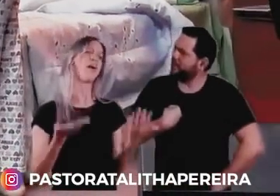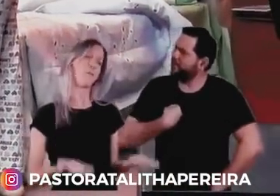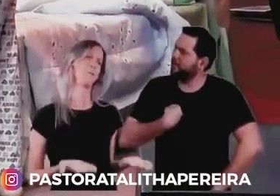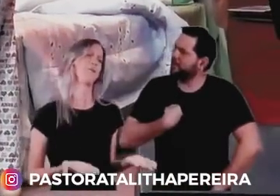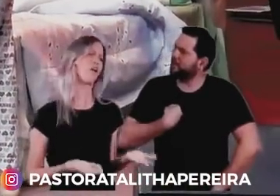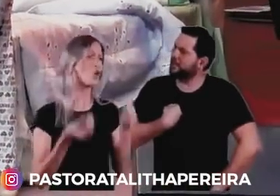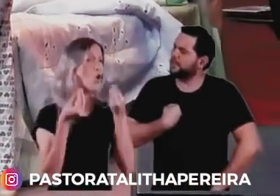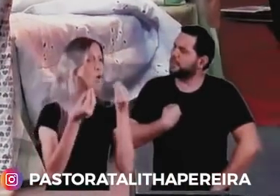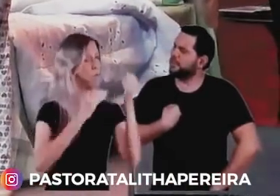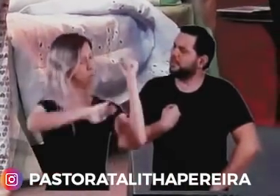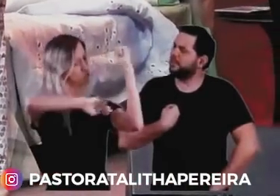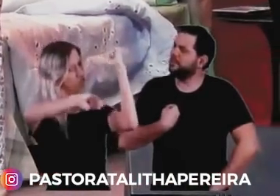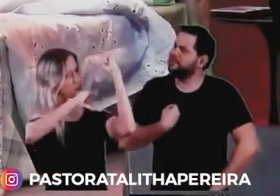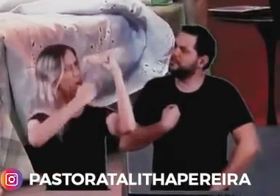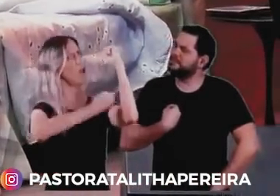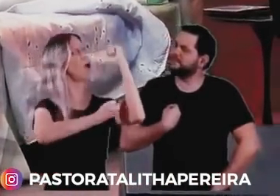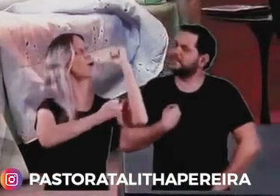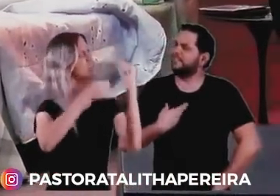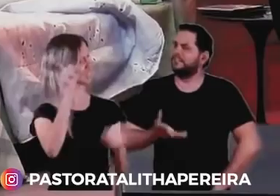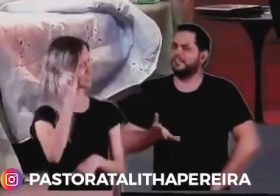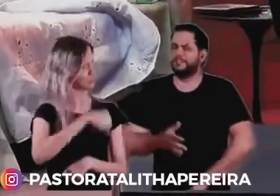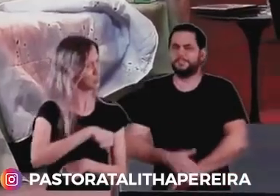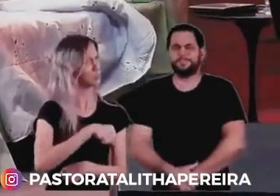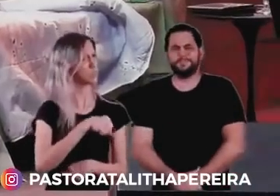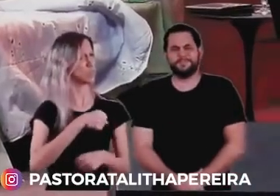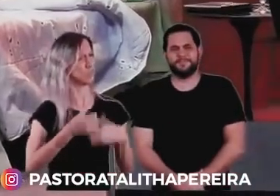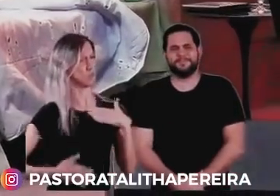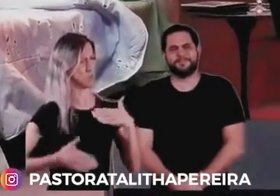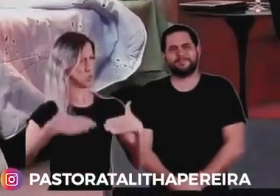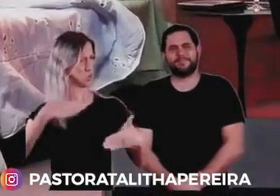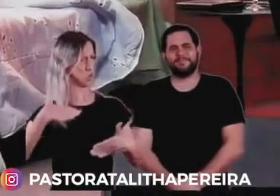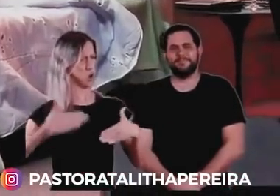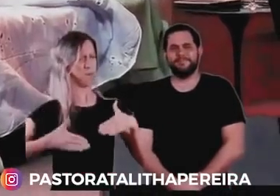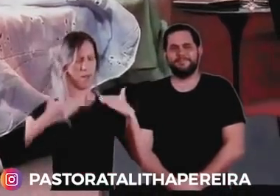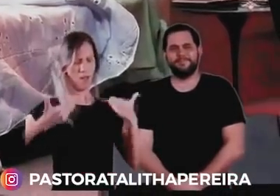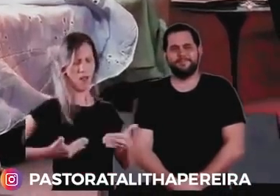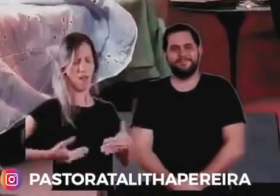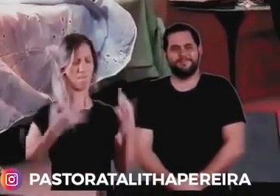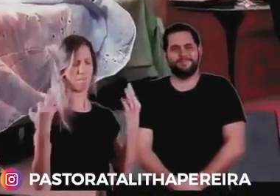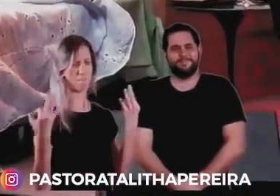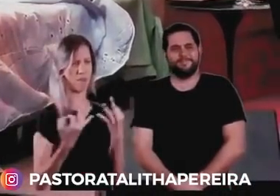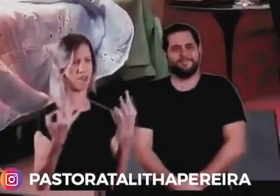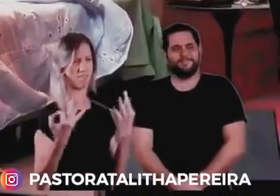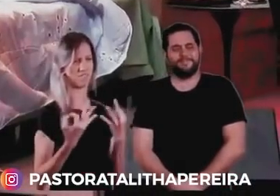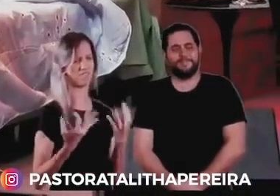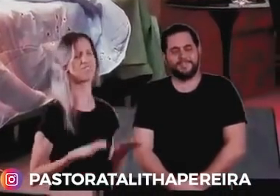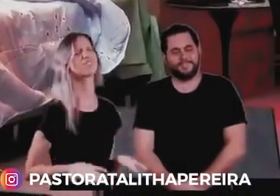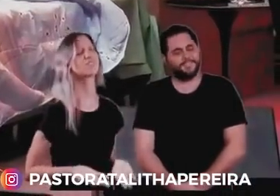Rapaz, musculoso. Corpo tanquinho.